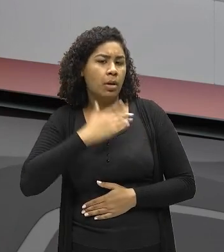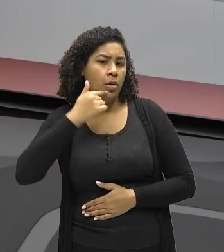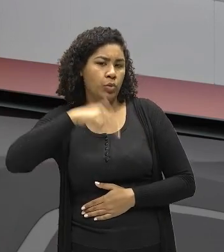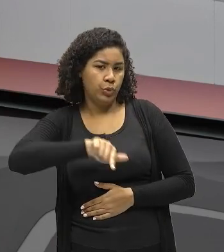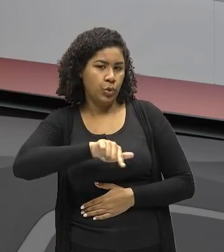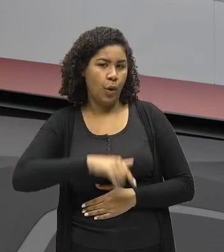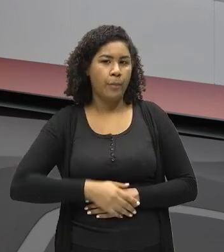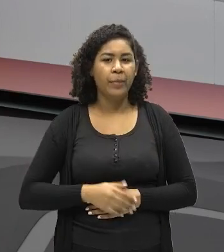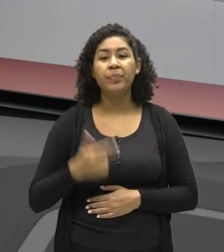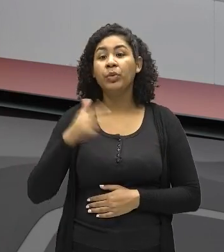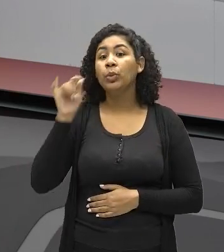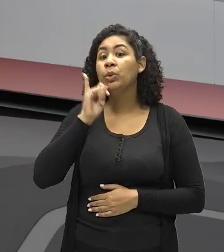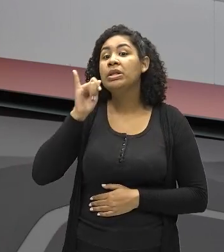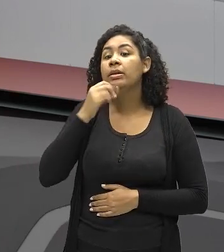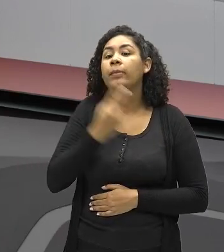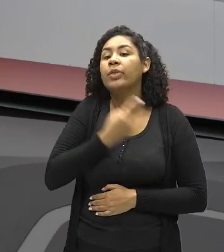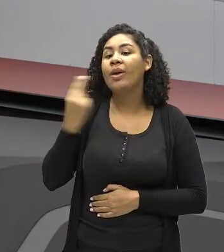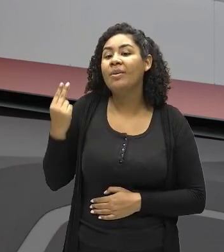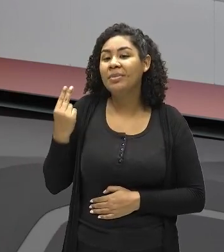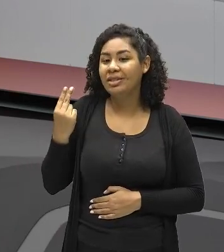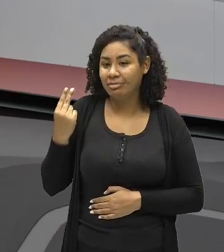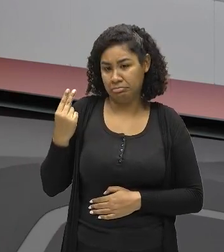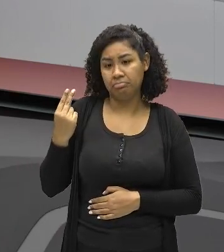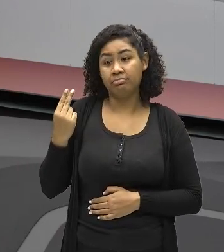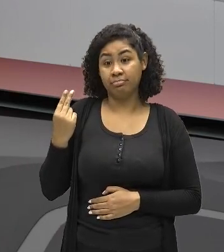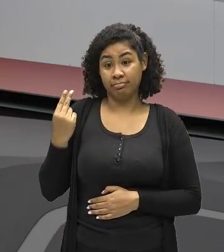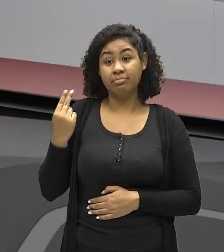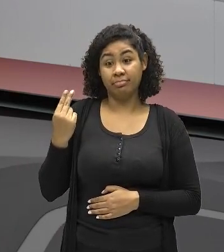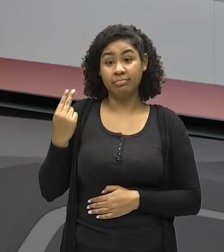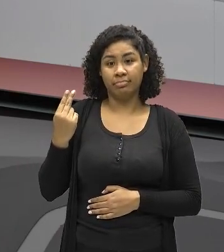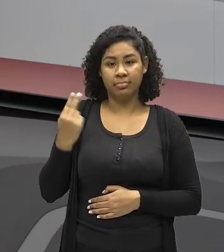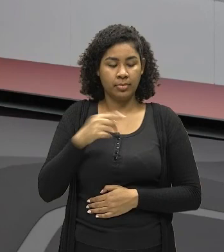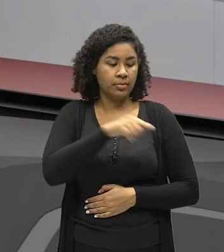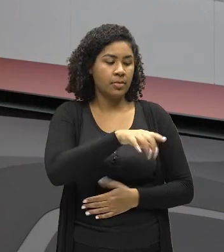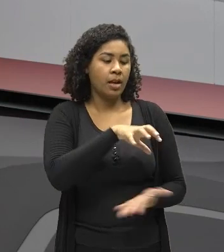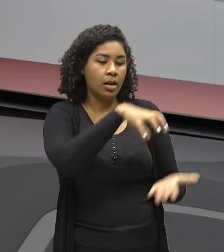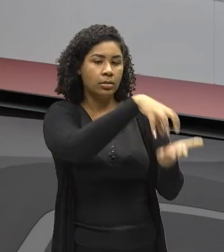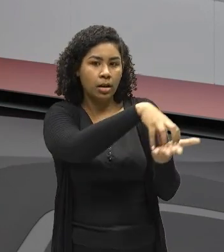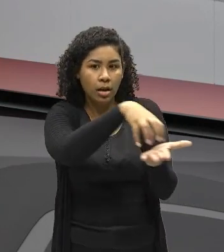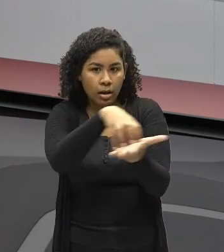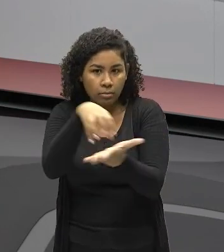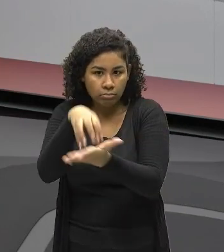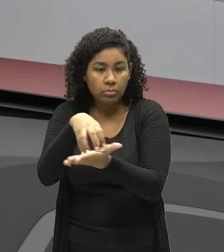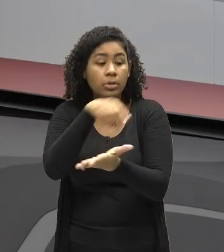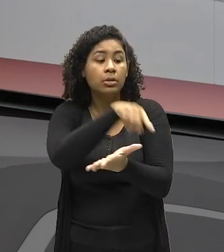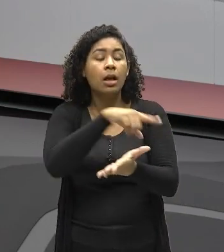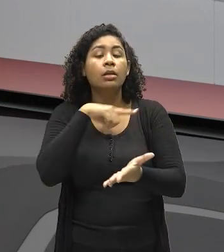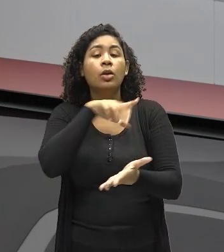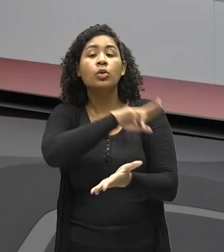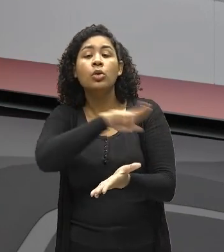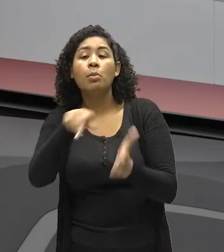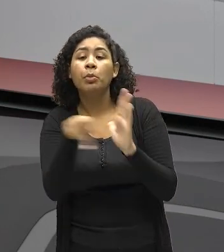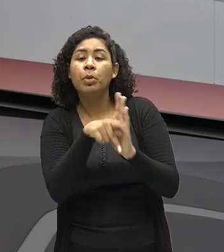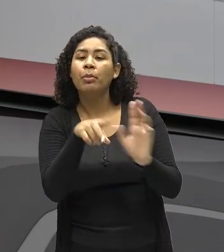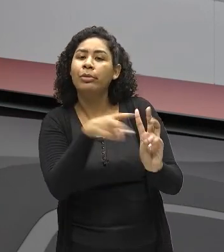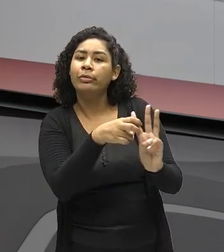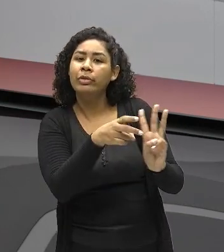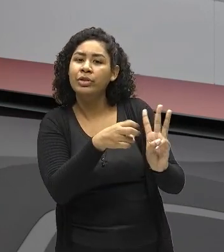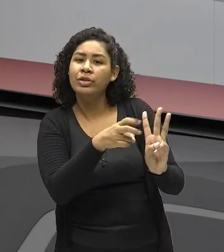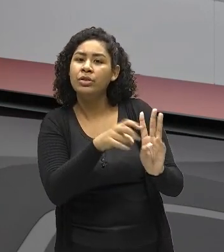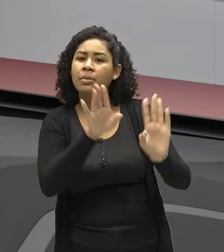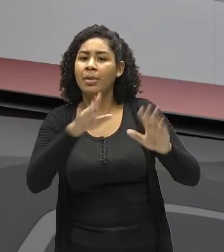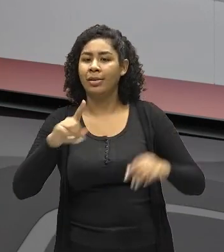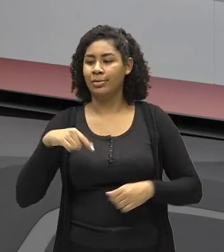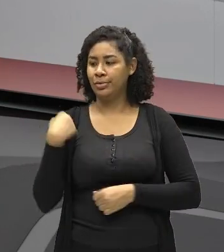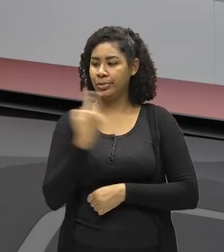os nossos nomes. Numa aldeia, todo mundo tem um nome de indígena. E aí a gente acabou tendo o